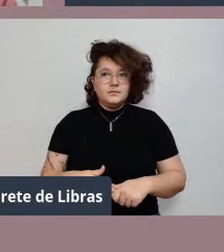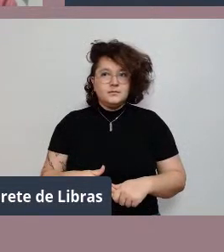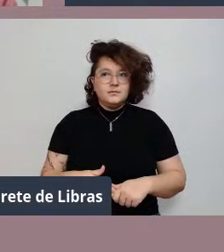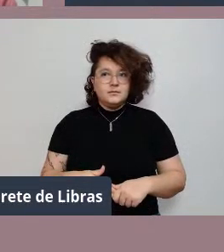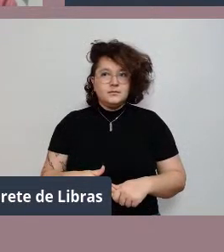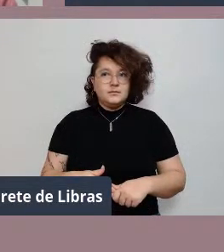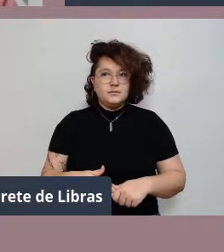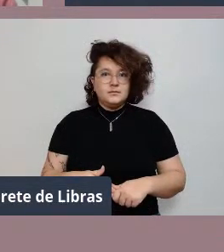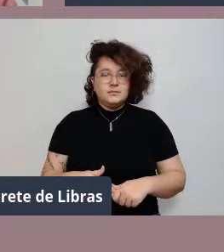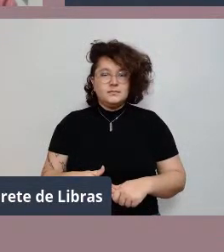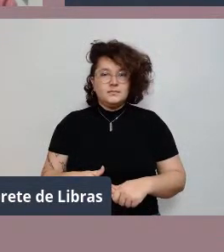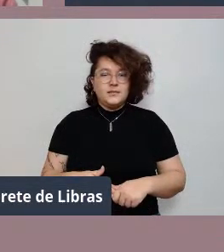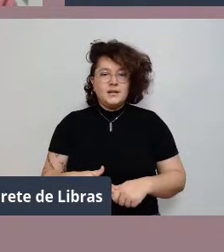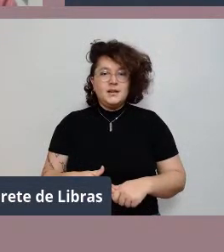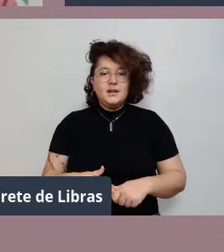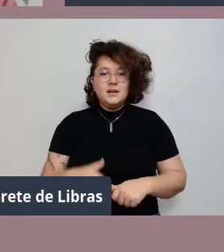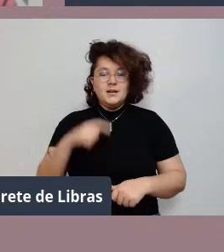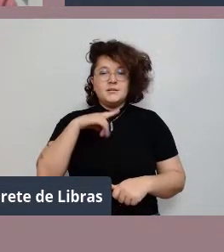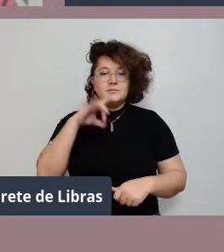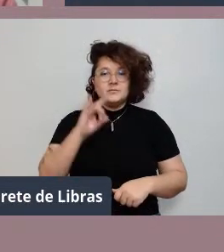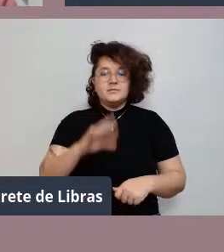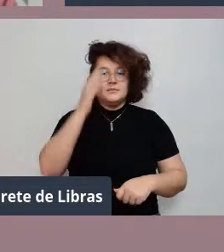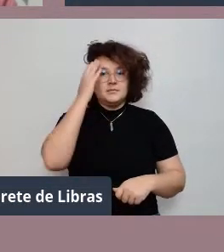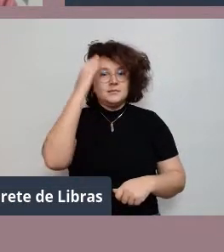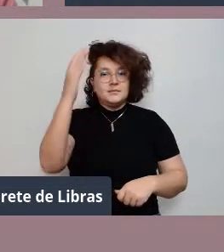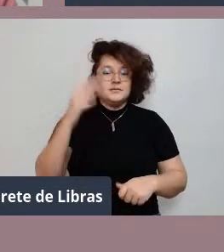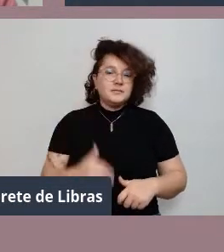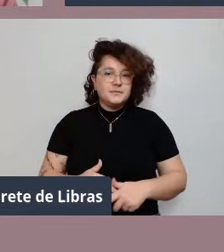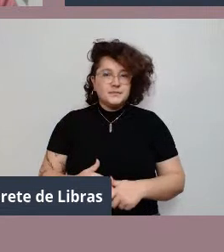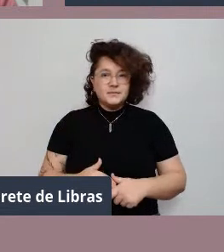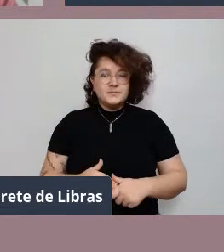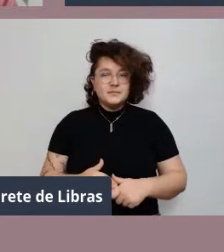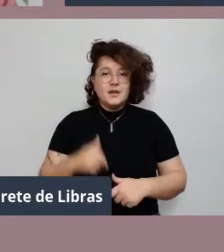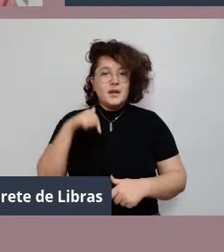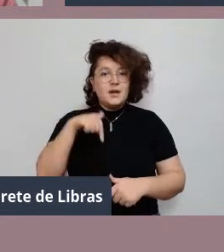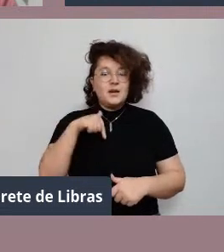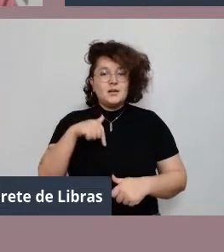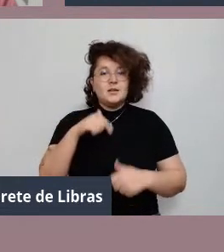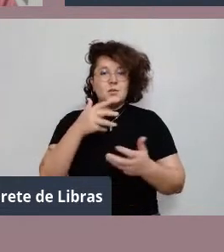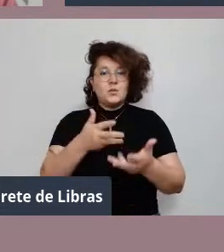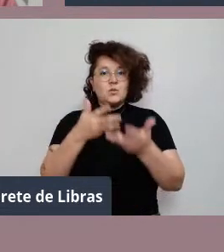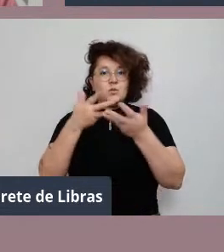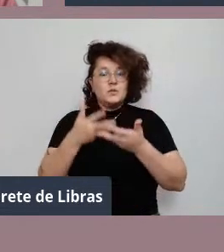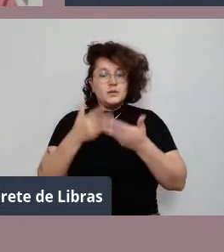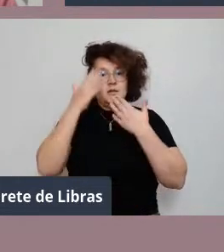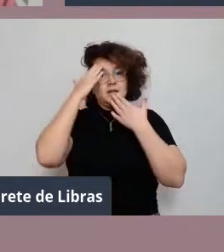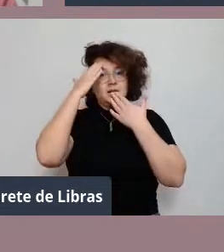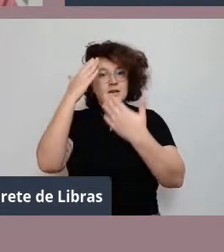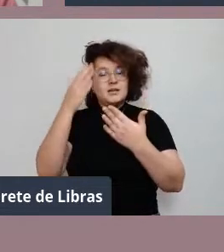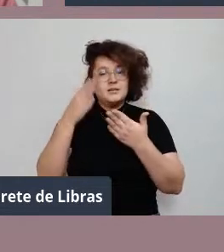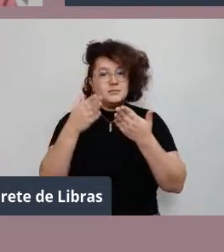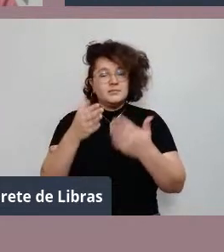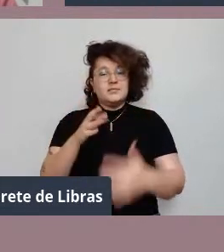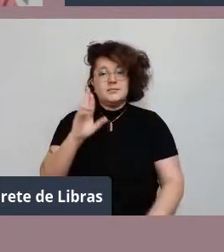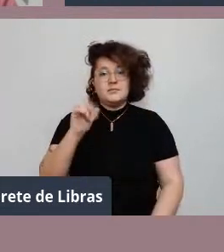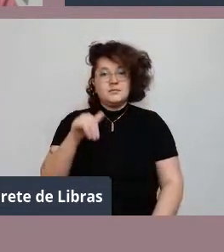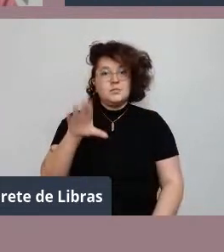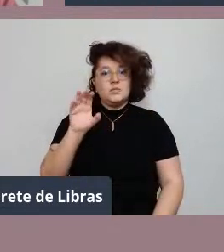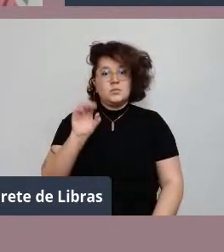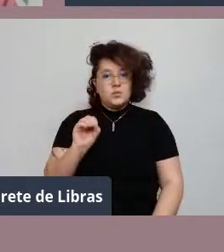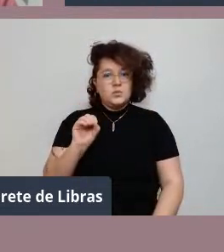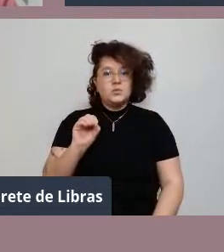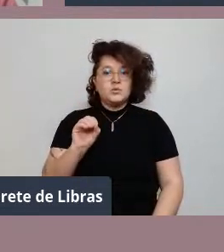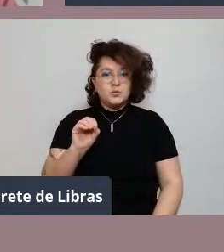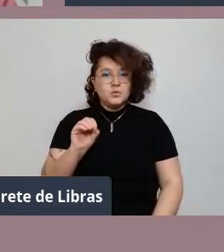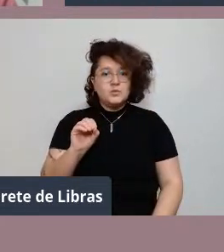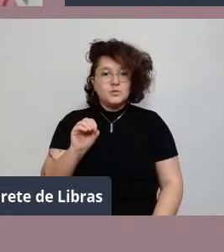Bom, eu queria só agradecer muito o convite, agradecer ao Bruno, que eu me comuniquei aí